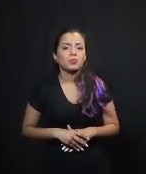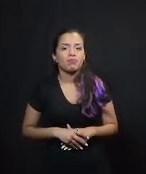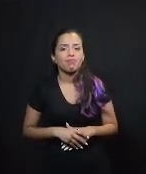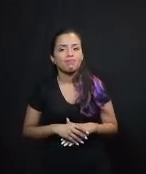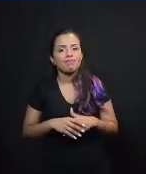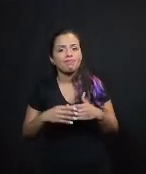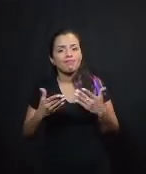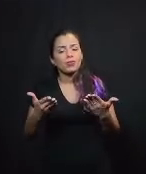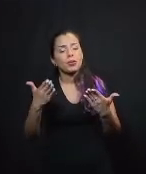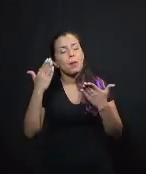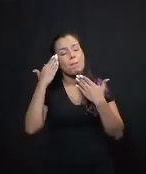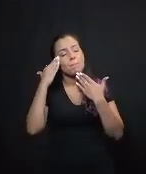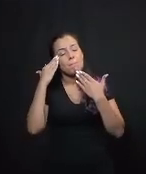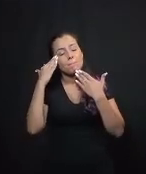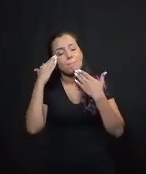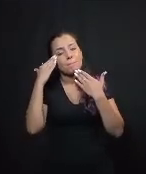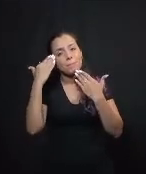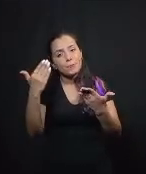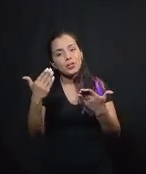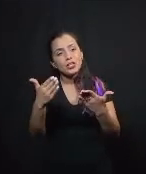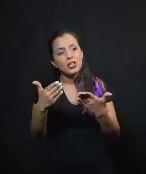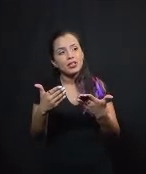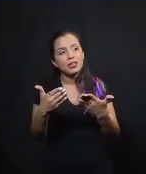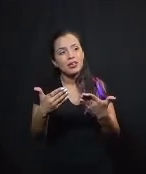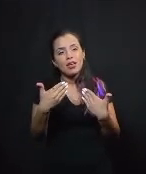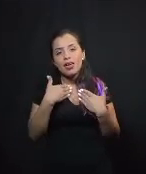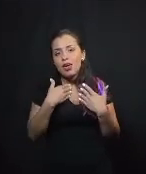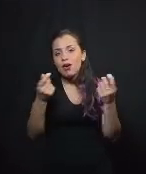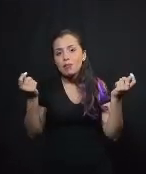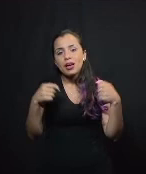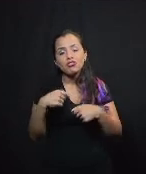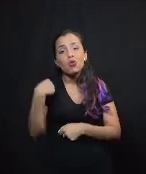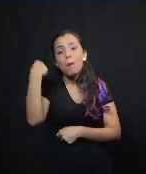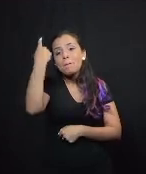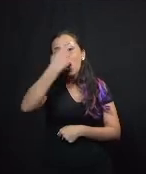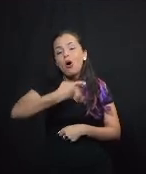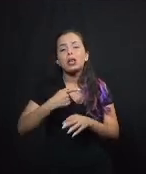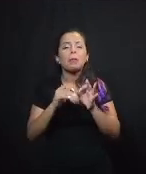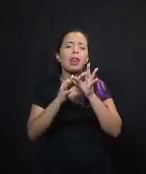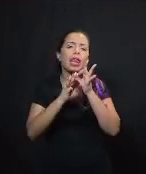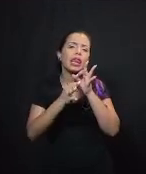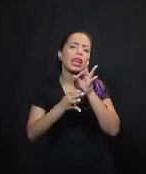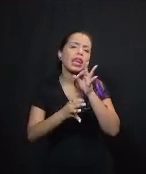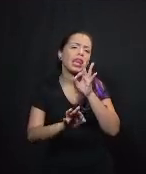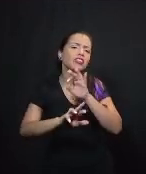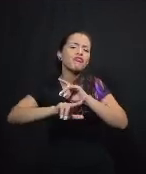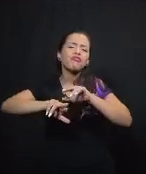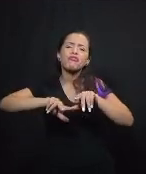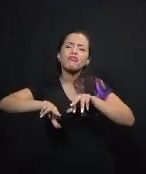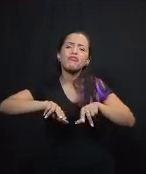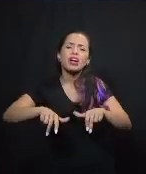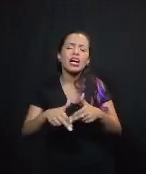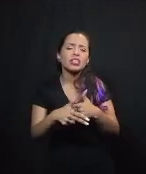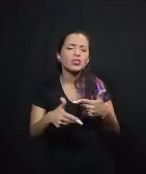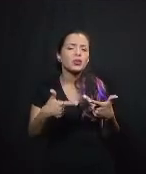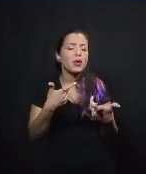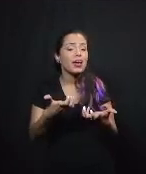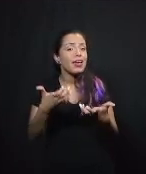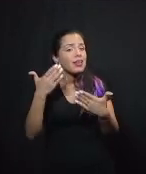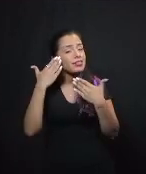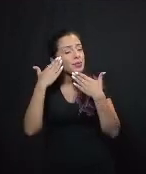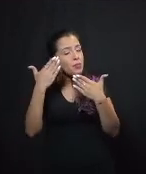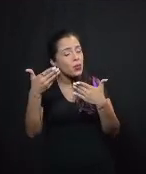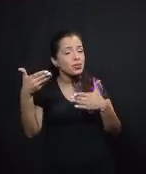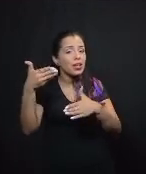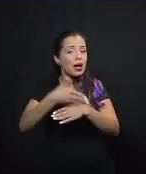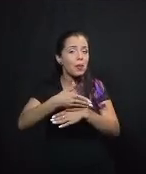eu quero agradecer muitíssimo. Eu ficaria mais uma hora conversando aqui sobre diversas questões. Eu quero agradecer muito a sua